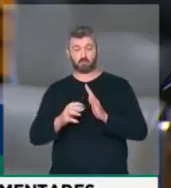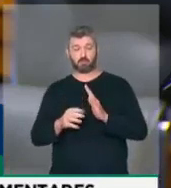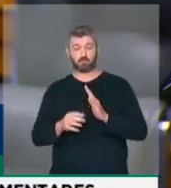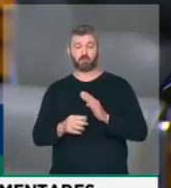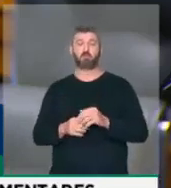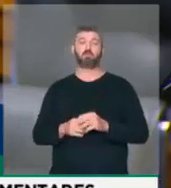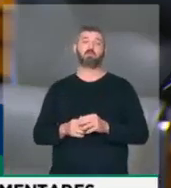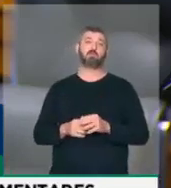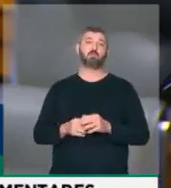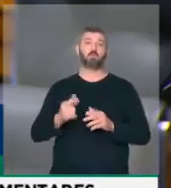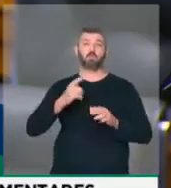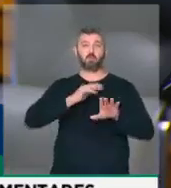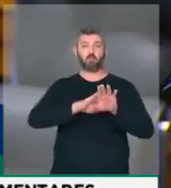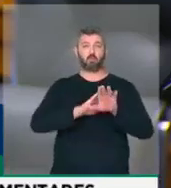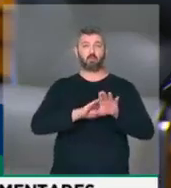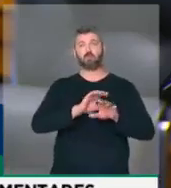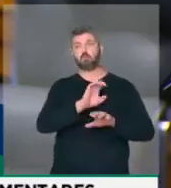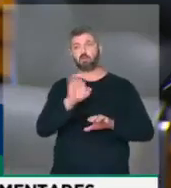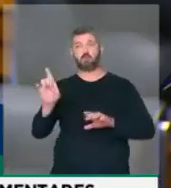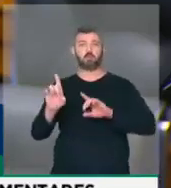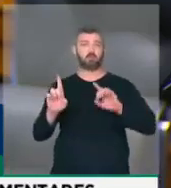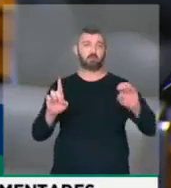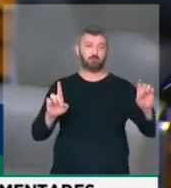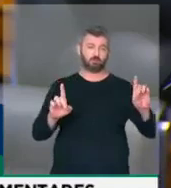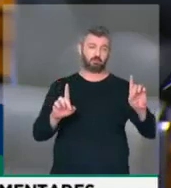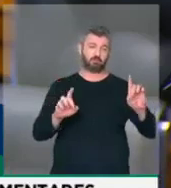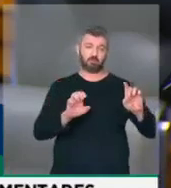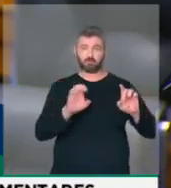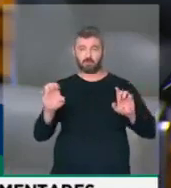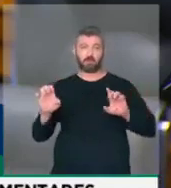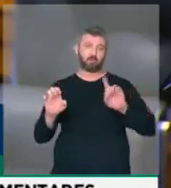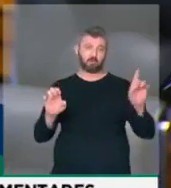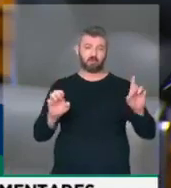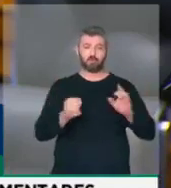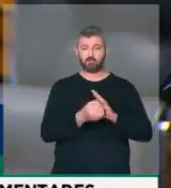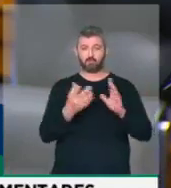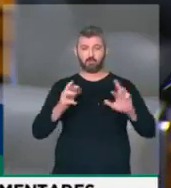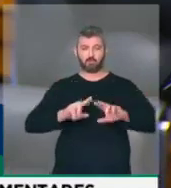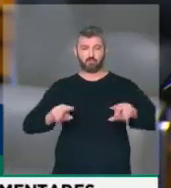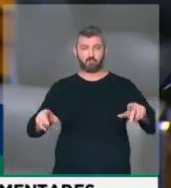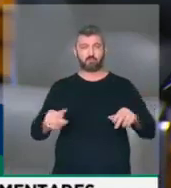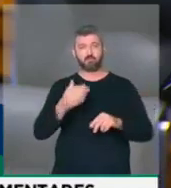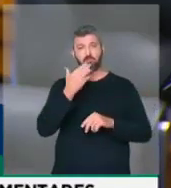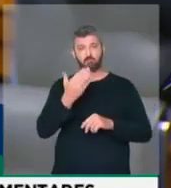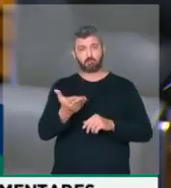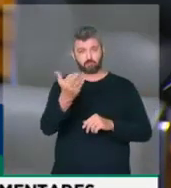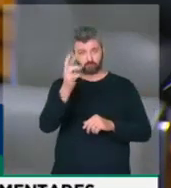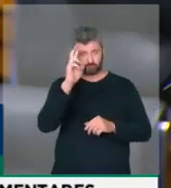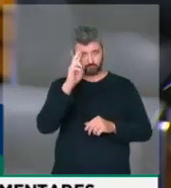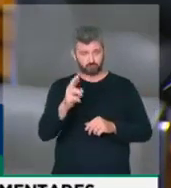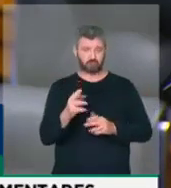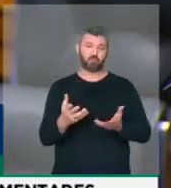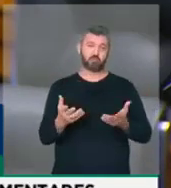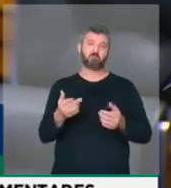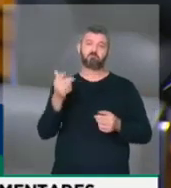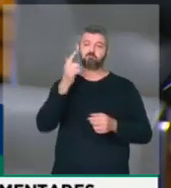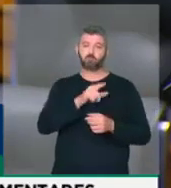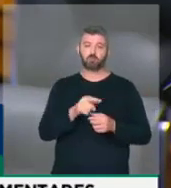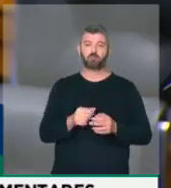de diversas tendências políticas, no sentido de fazer um apelo à Vossa Excelência para que a gente